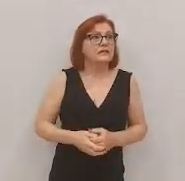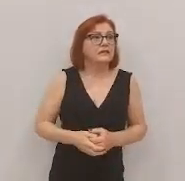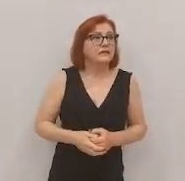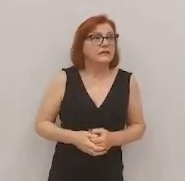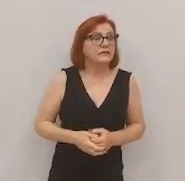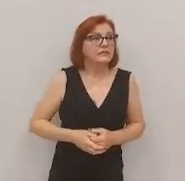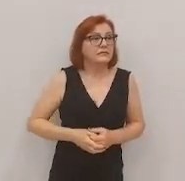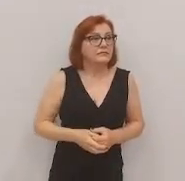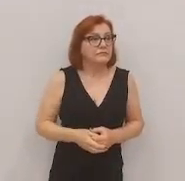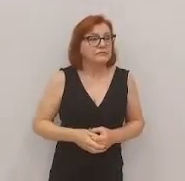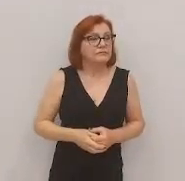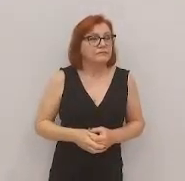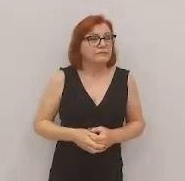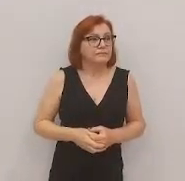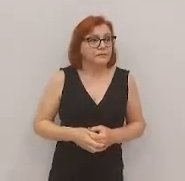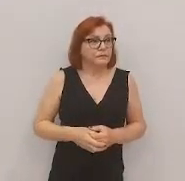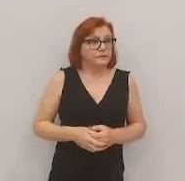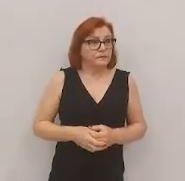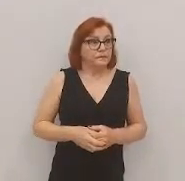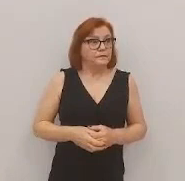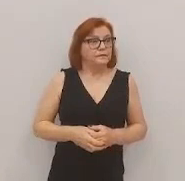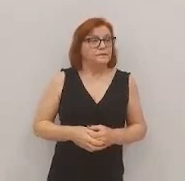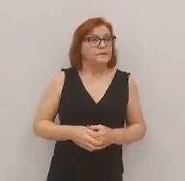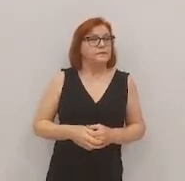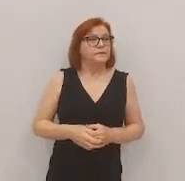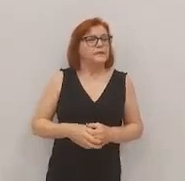Aquele que não poupou...